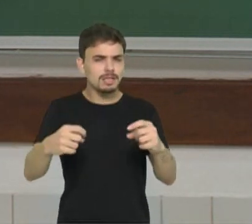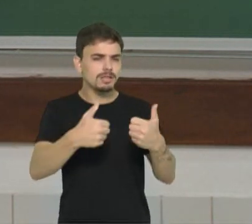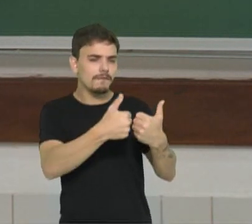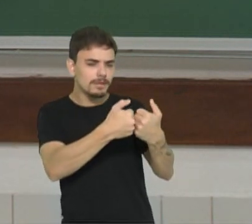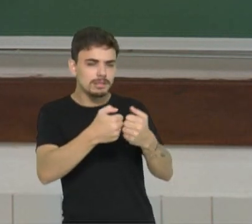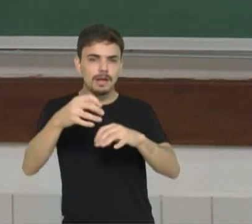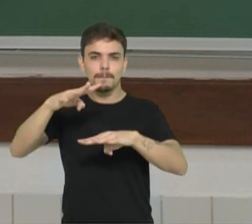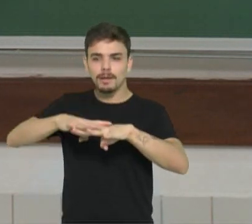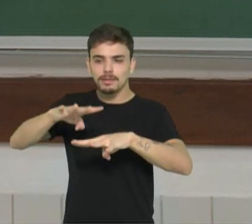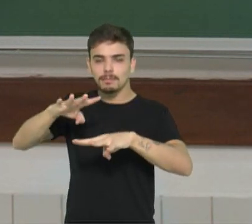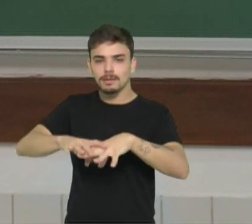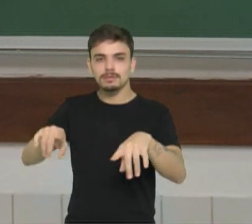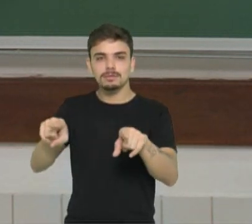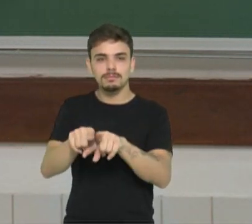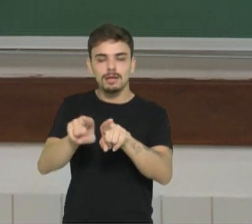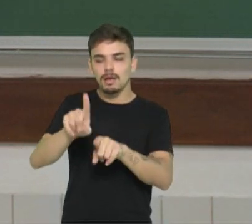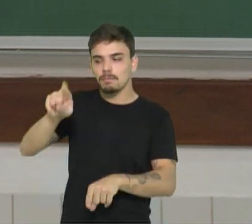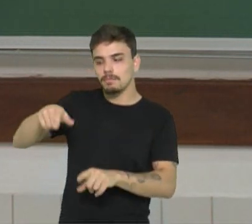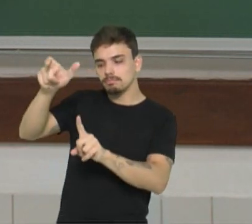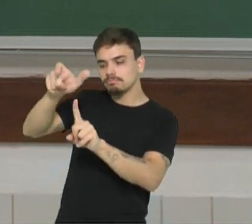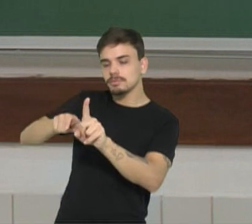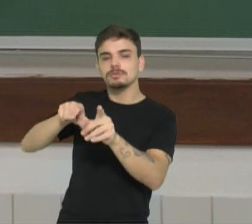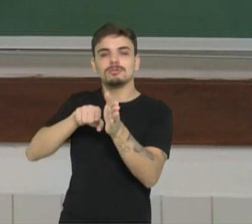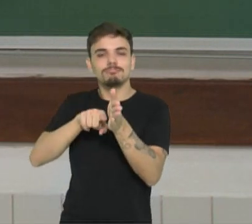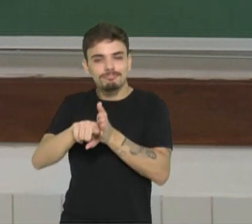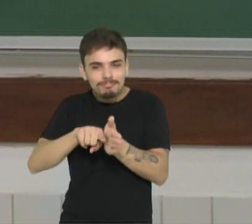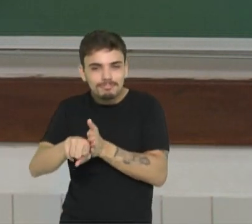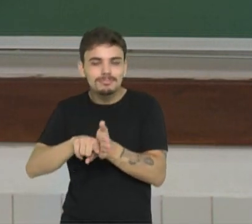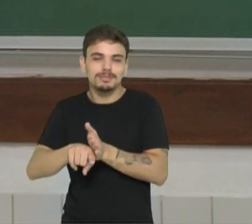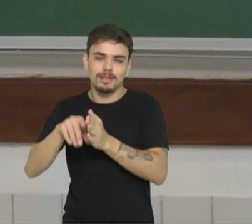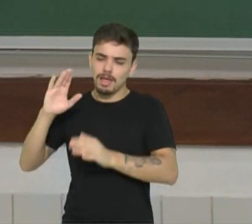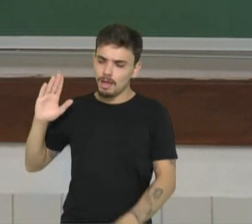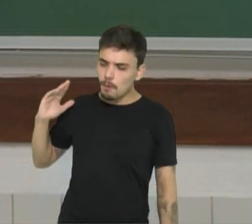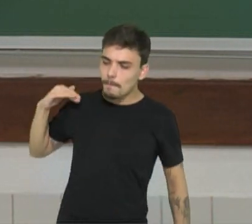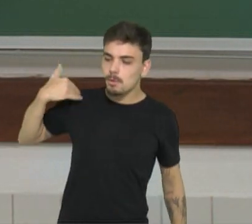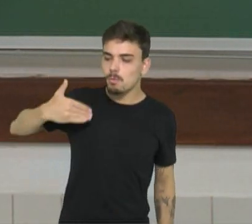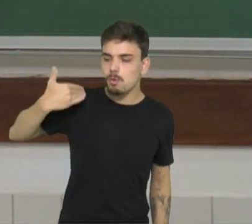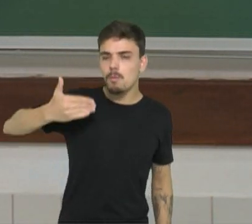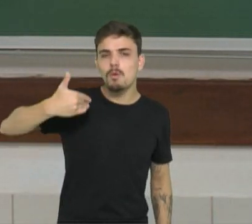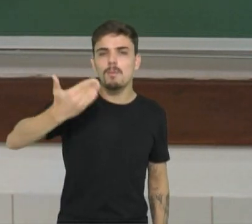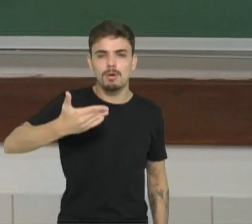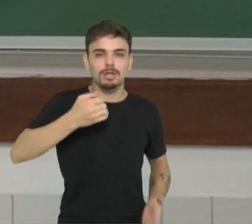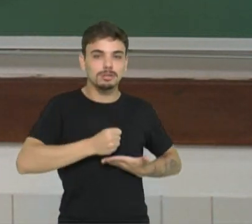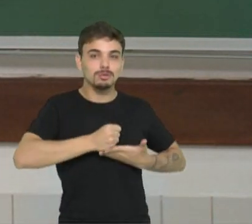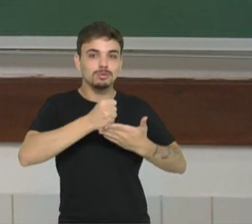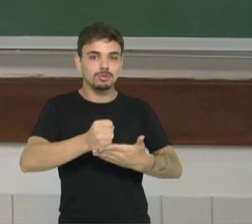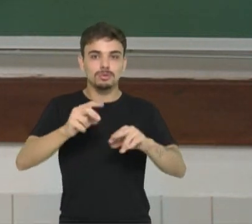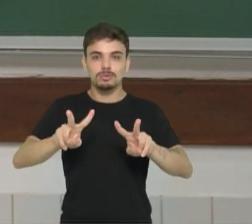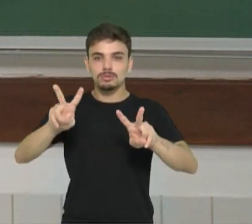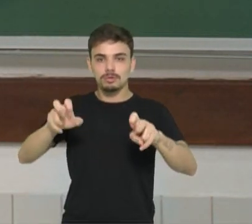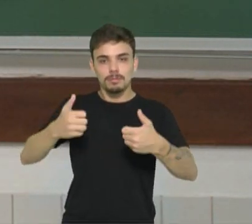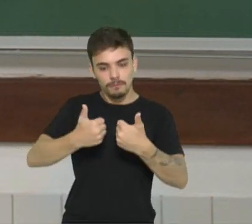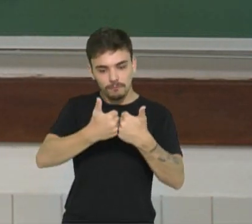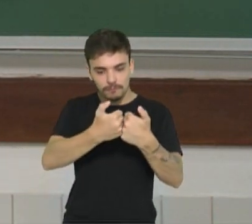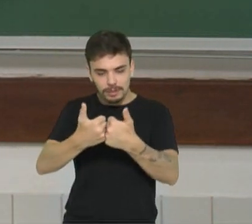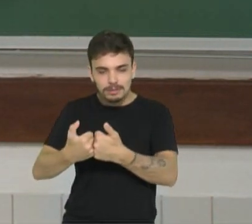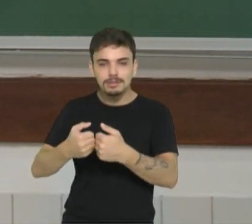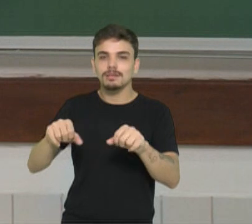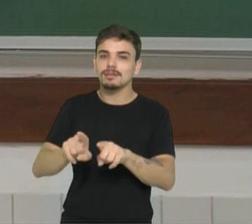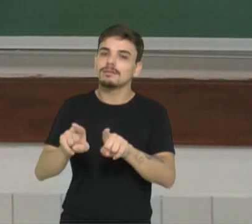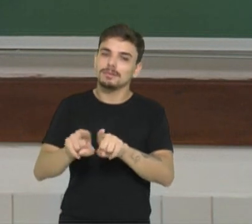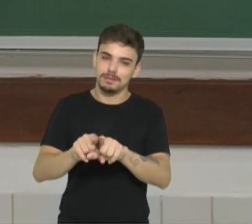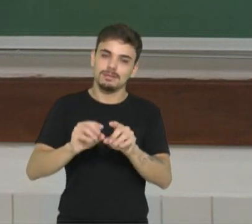tá? Um pesquisador, né, de todos os tempos, contribuiu muito na física e ao longo das nossas aulas a